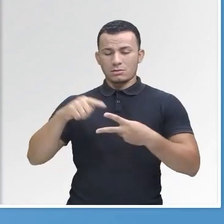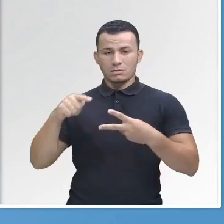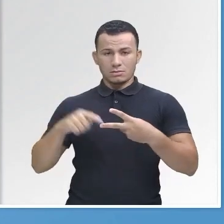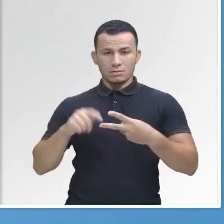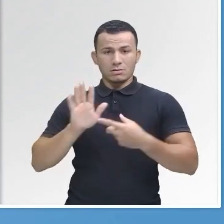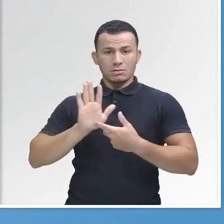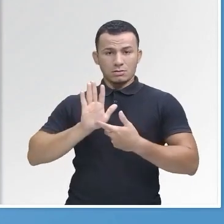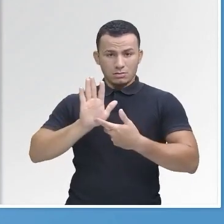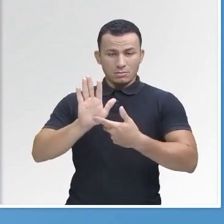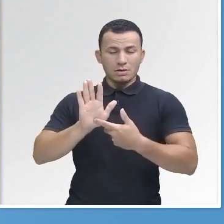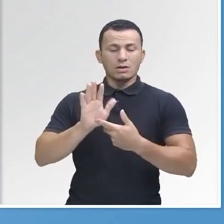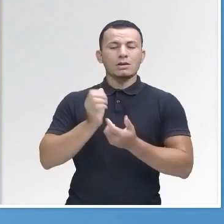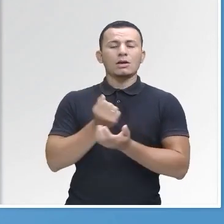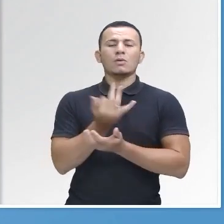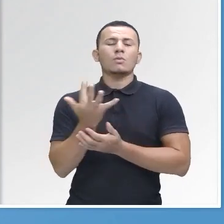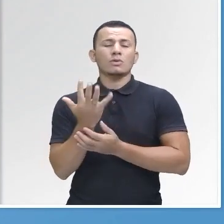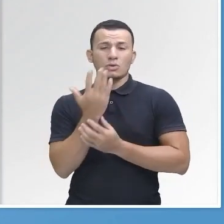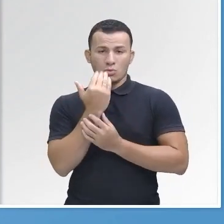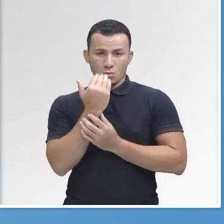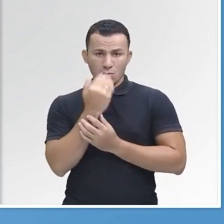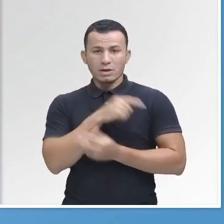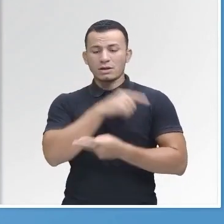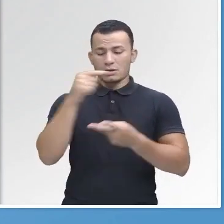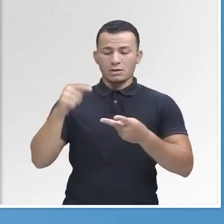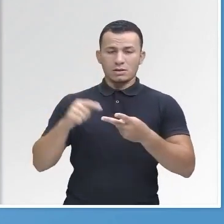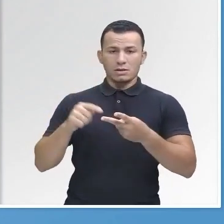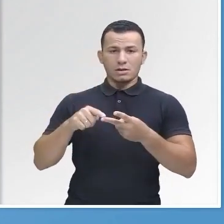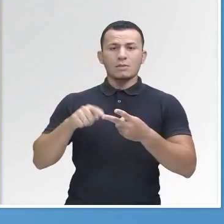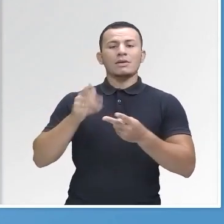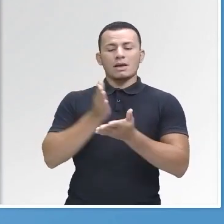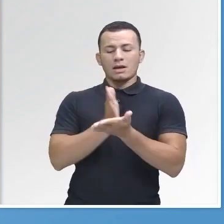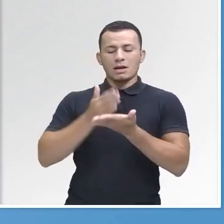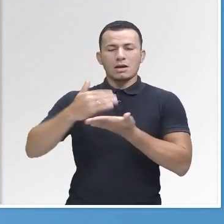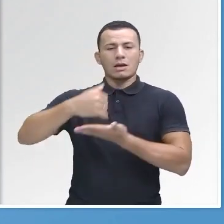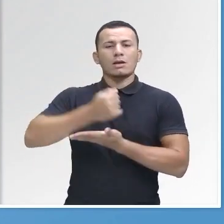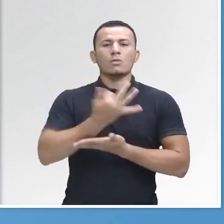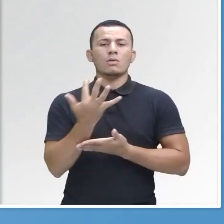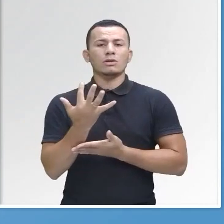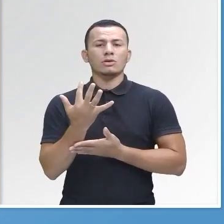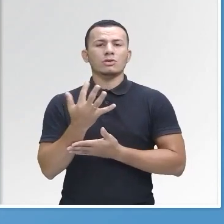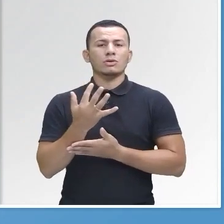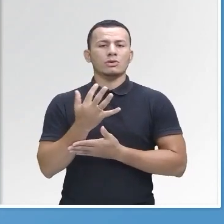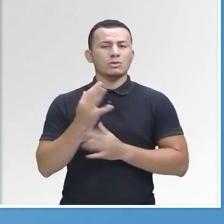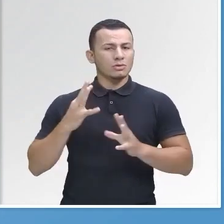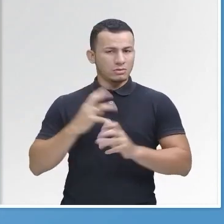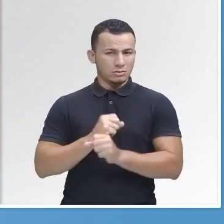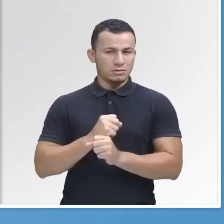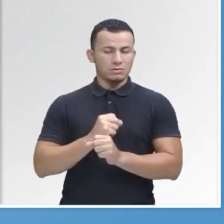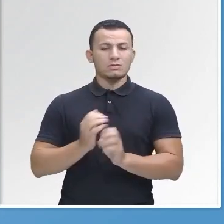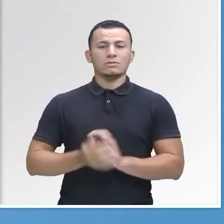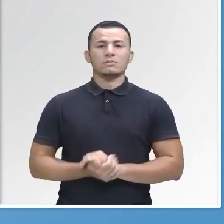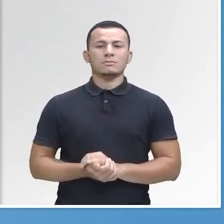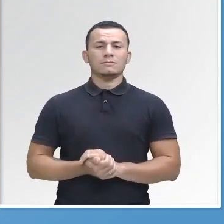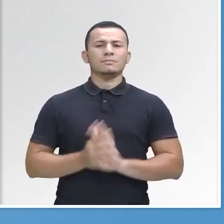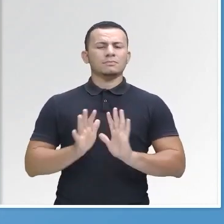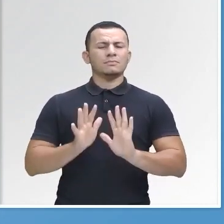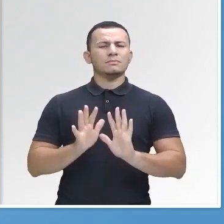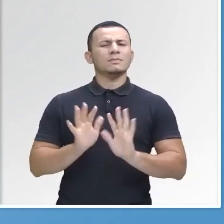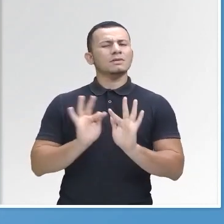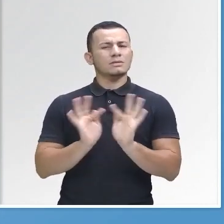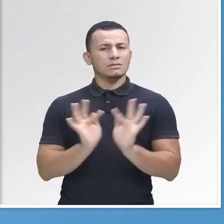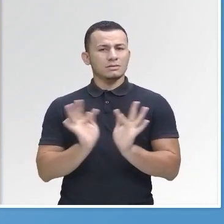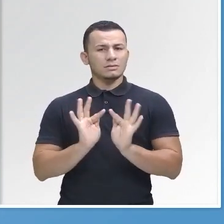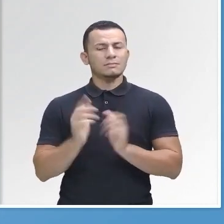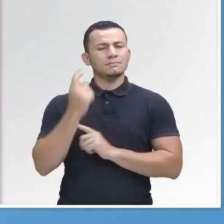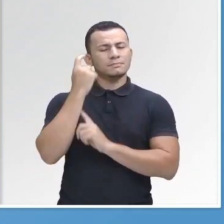E o denominador indica em quantas partes o todo foi dividido. Tá certo? Vamos fazer uma coisa bem simples. Se eu pensar o seguinte, eu